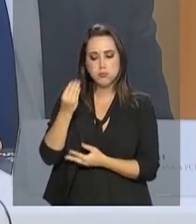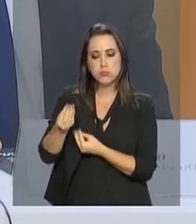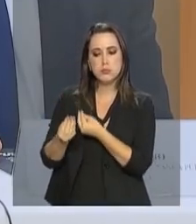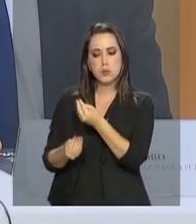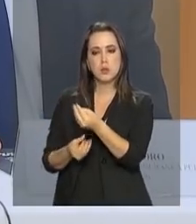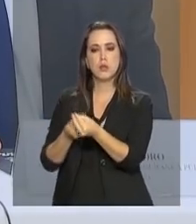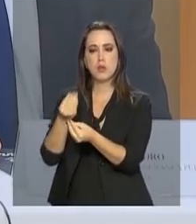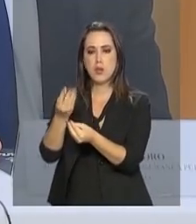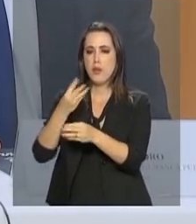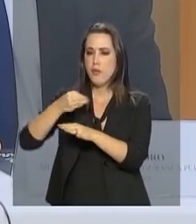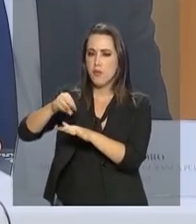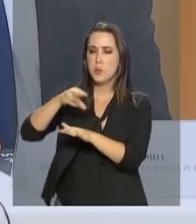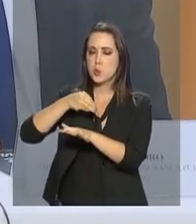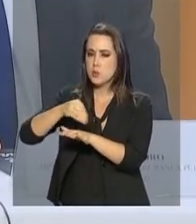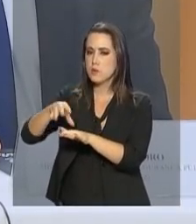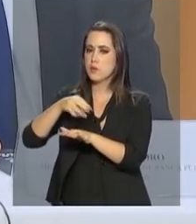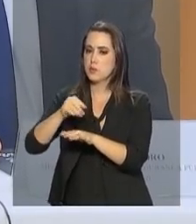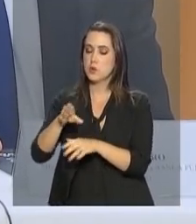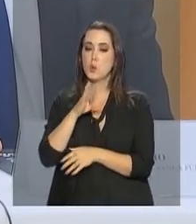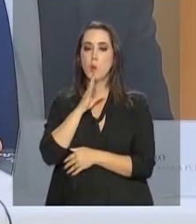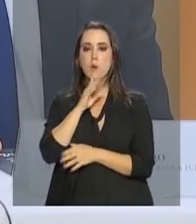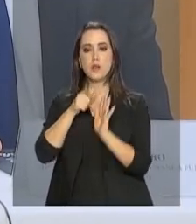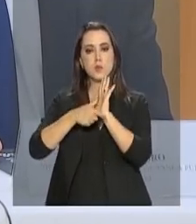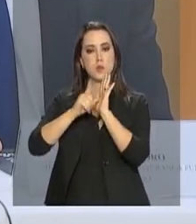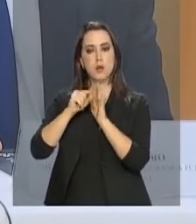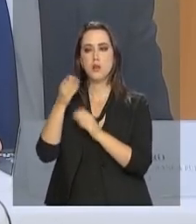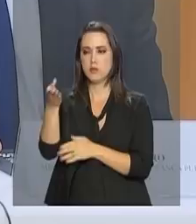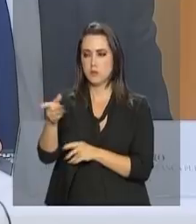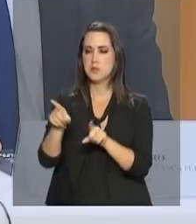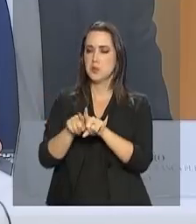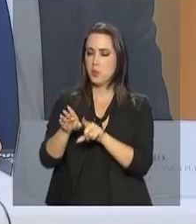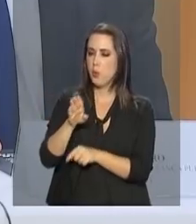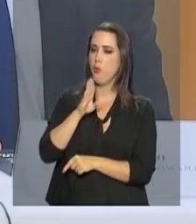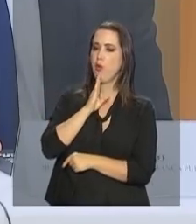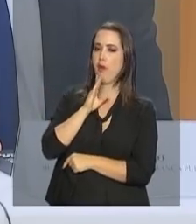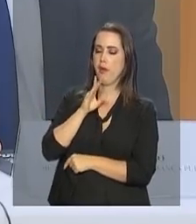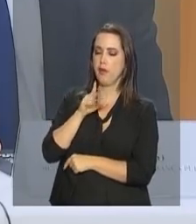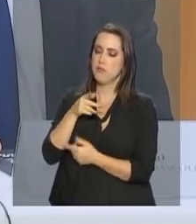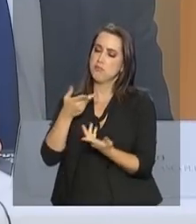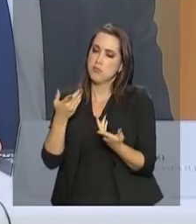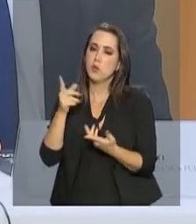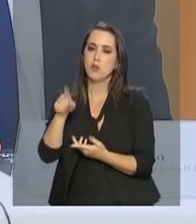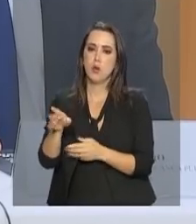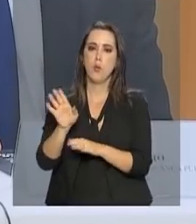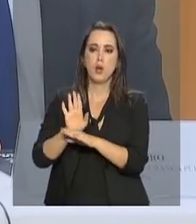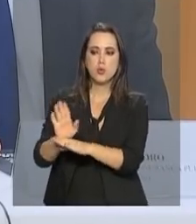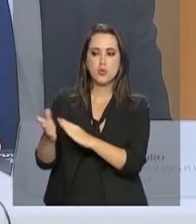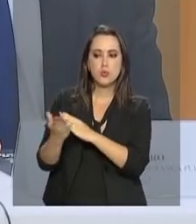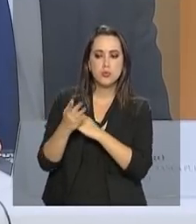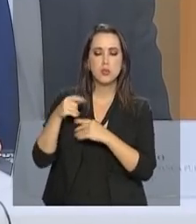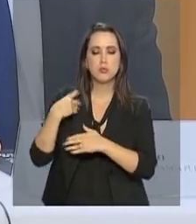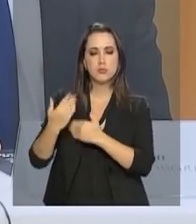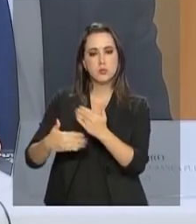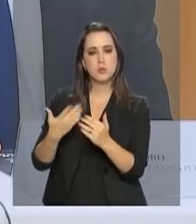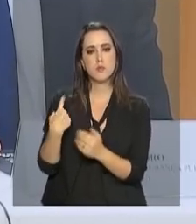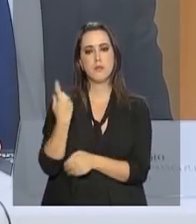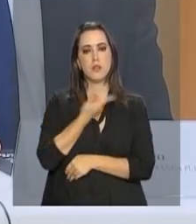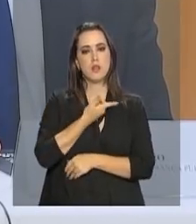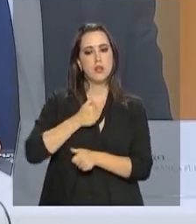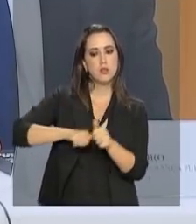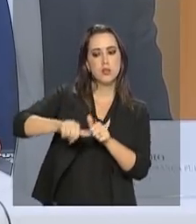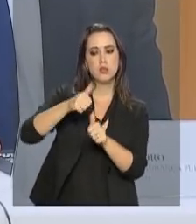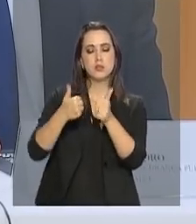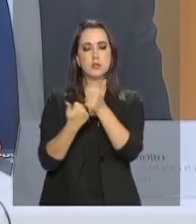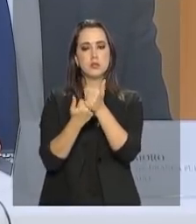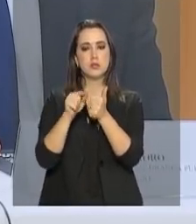o conheço anteriormente e vice-versa, e isso acho que contribui para que a gente possa